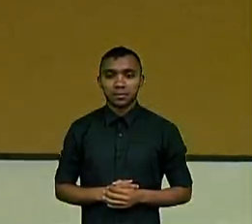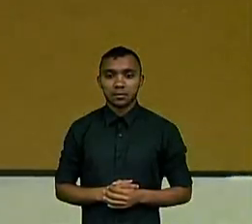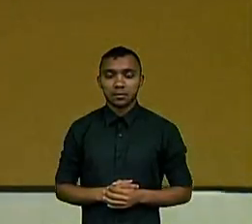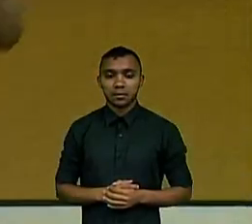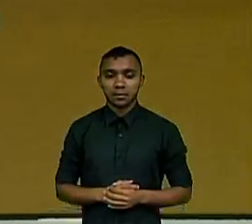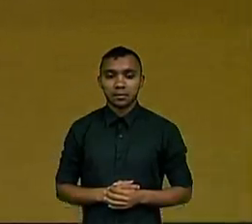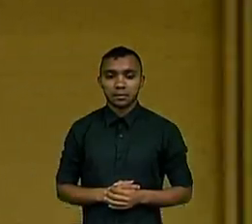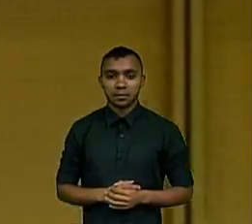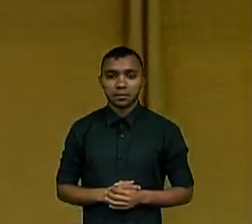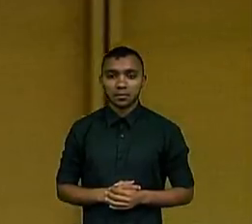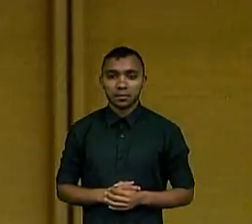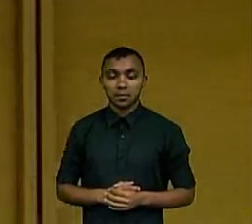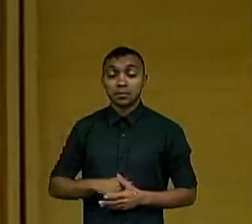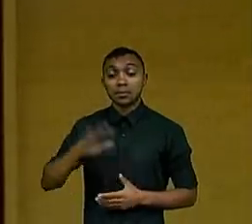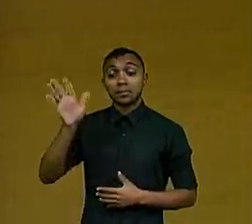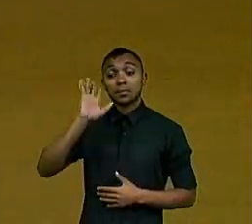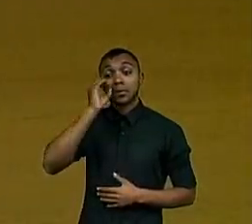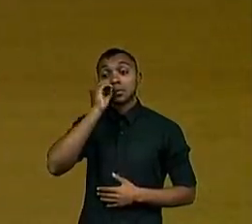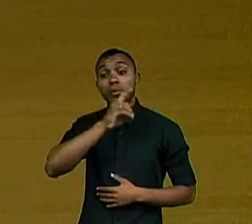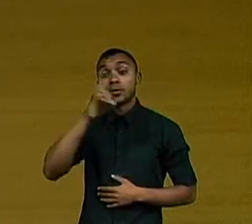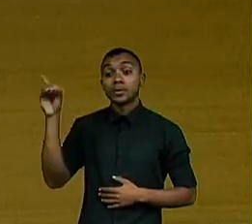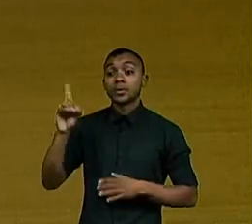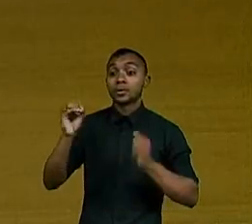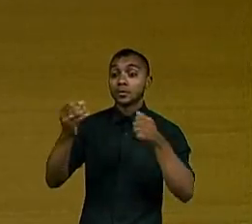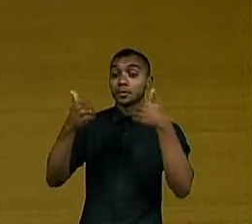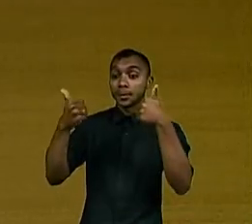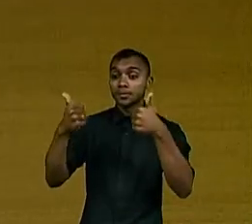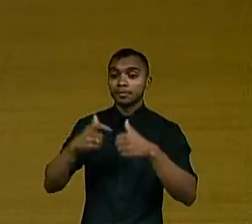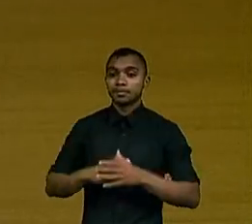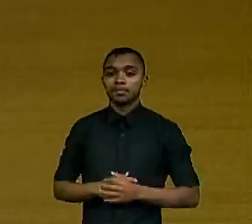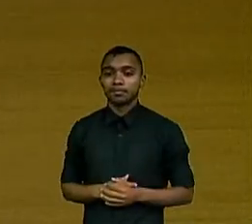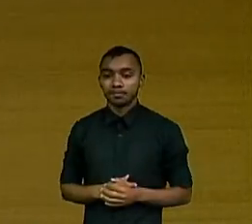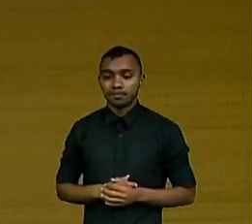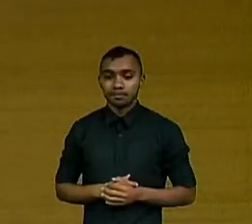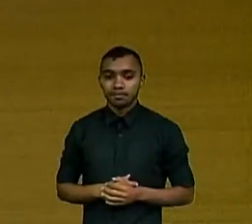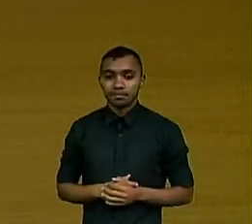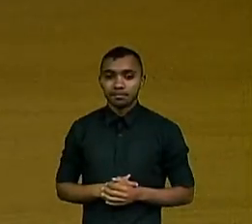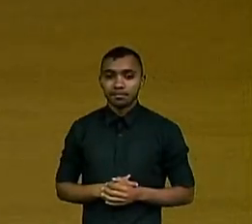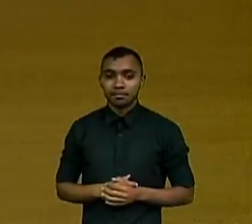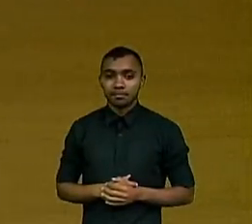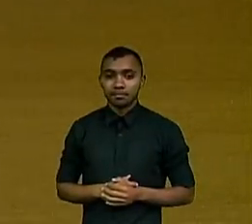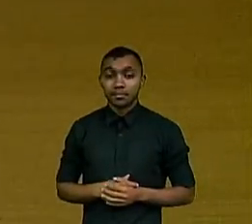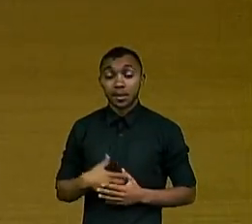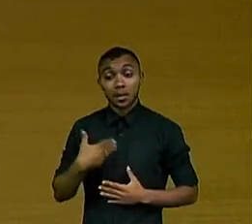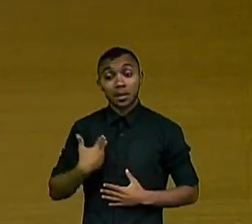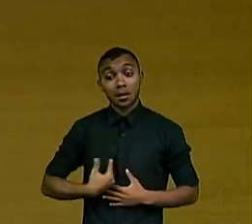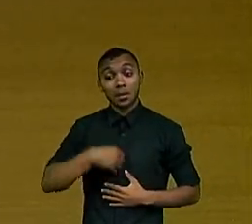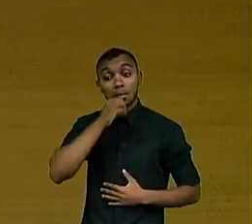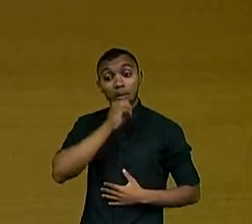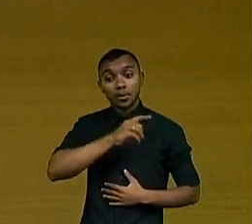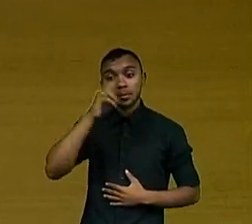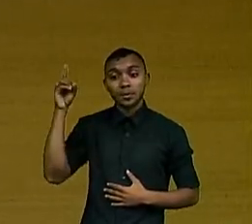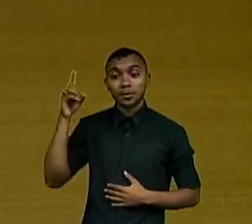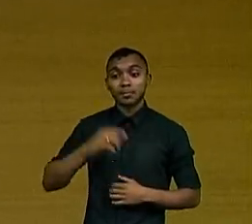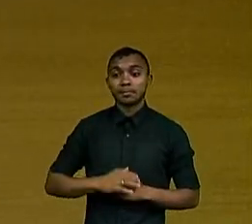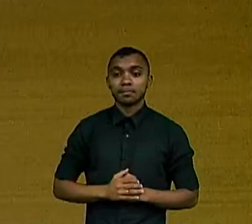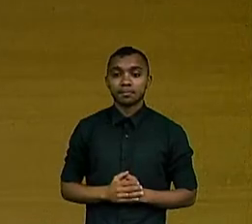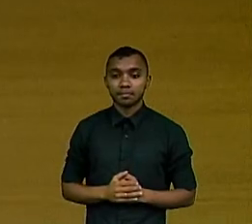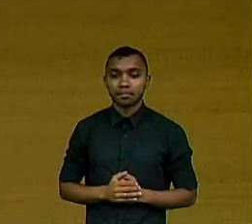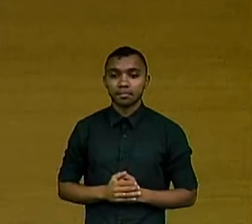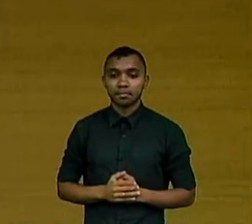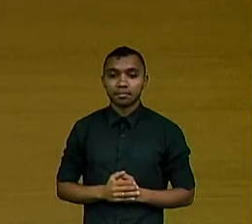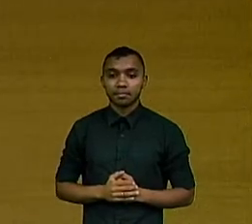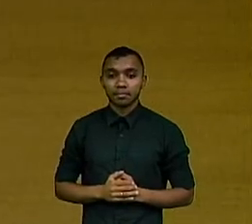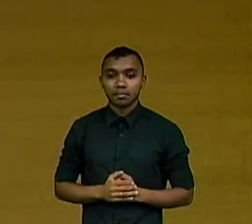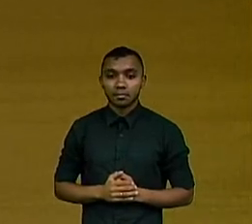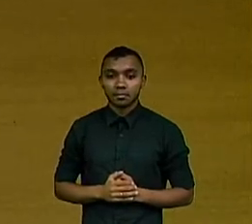gente bom dia tudo bem com vocês agora o meu bom dia né Um bom dia bem forte